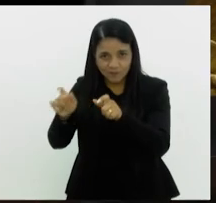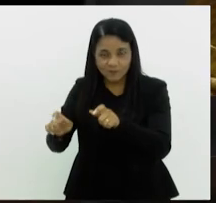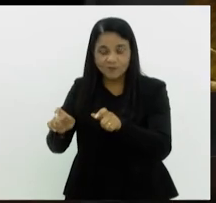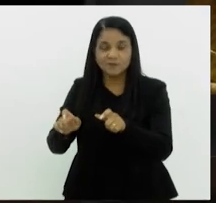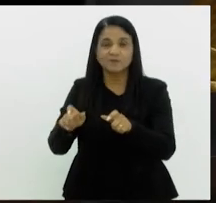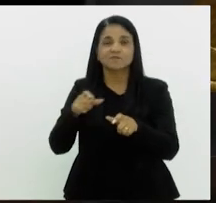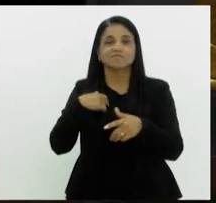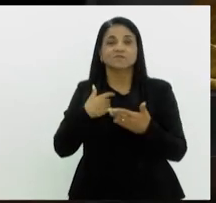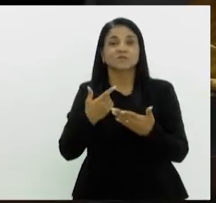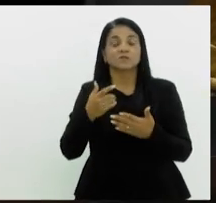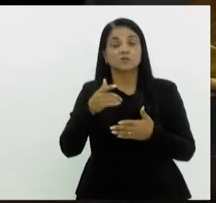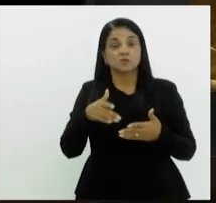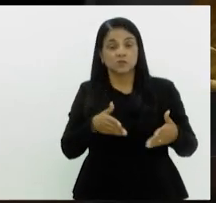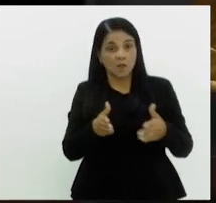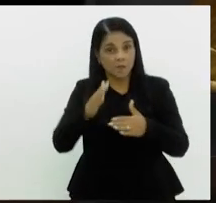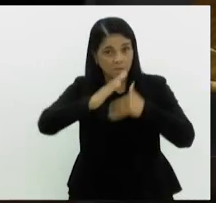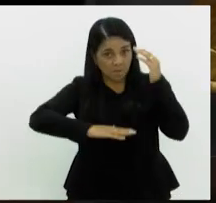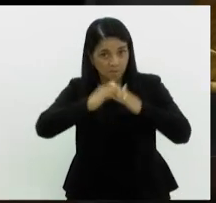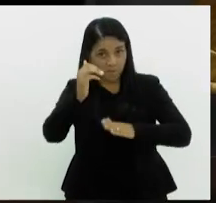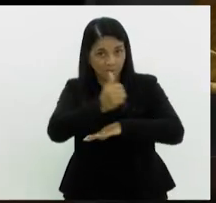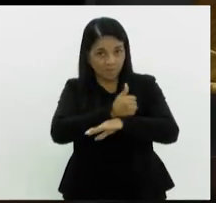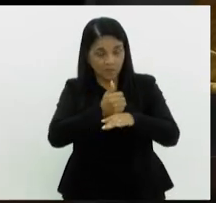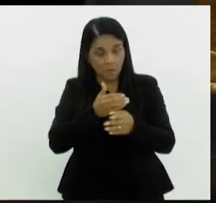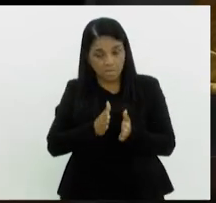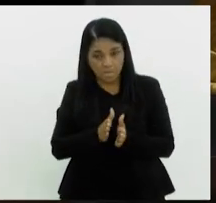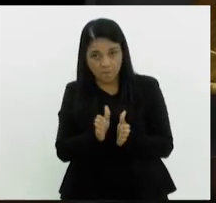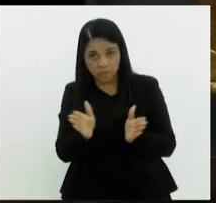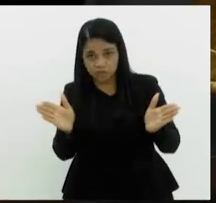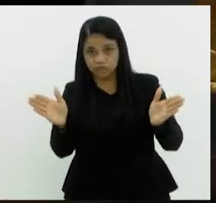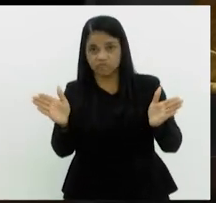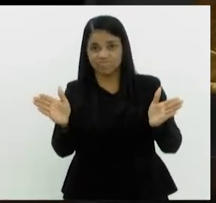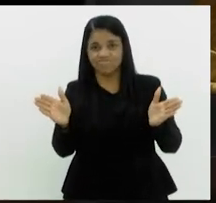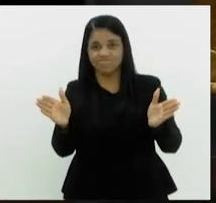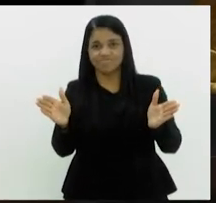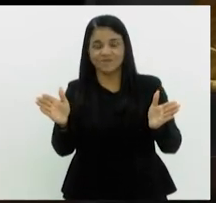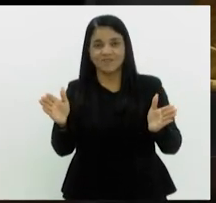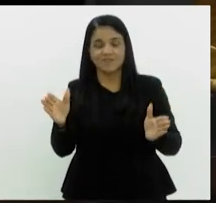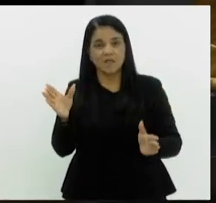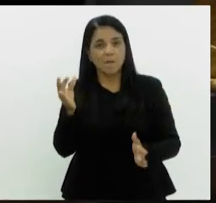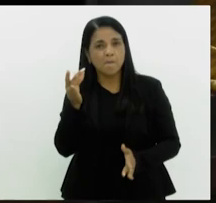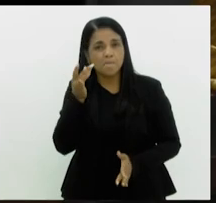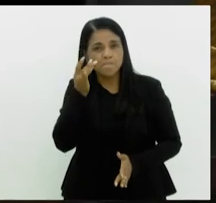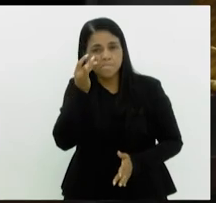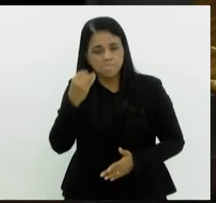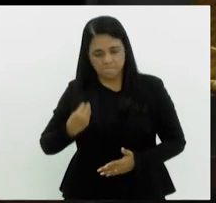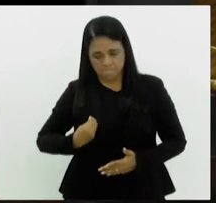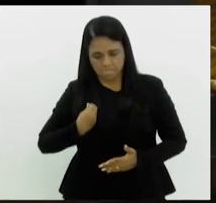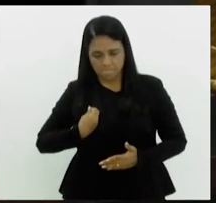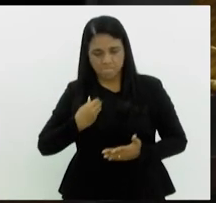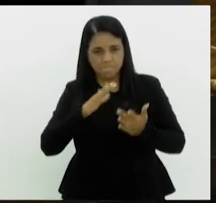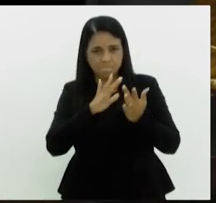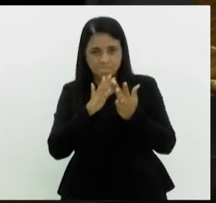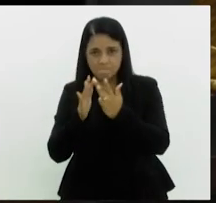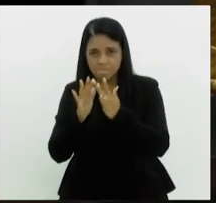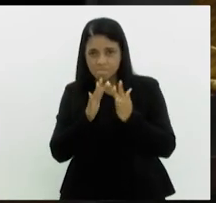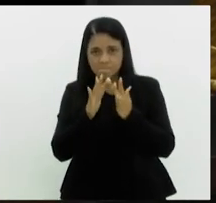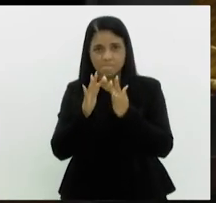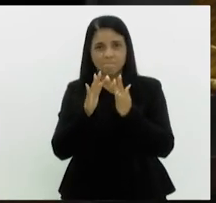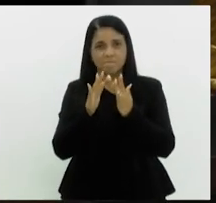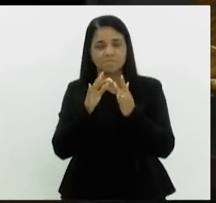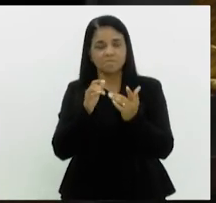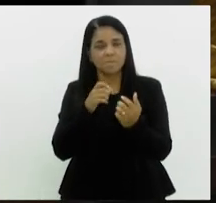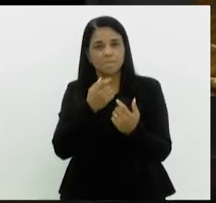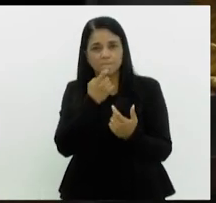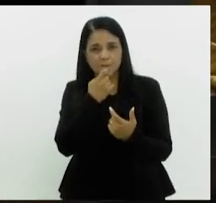caminhos profissionais tomaram outro rumo, nossa presença ficou ainda mais próxima, porque